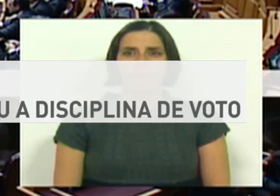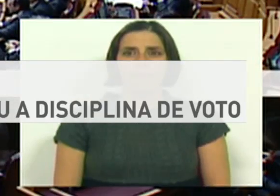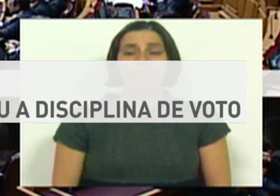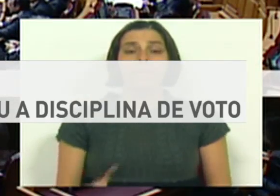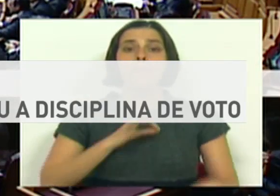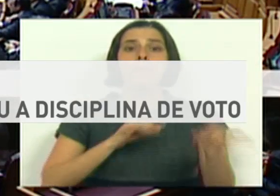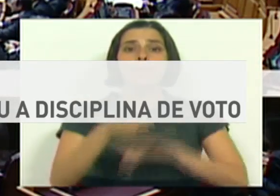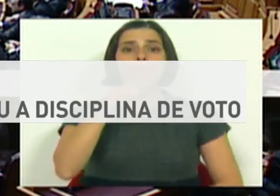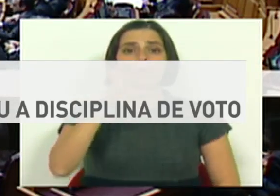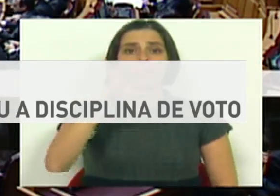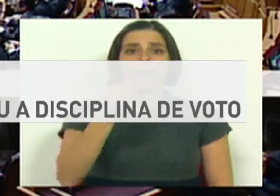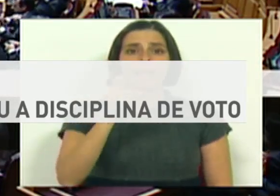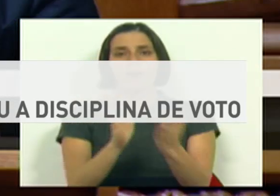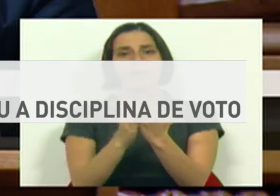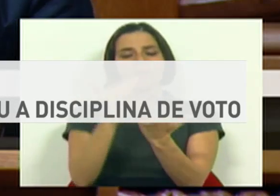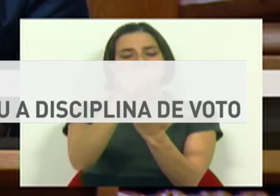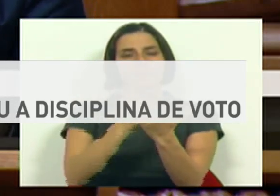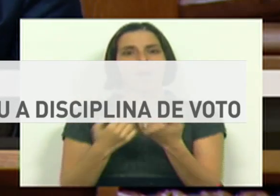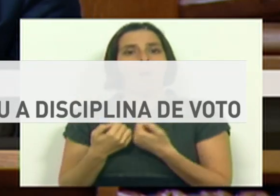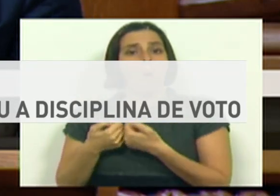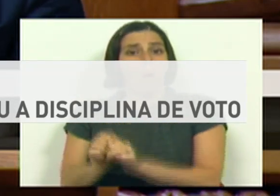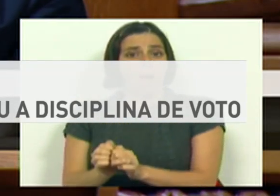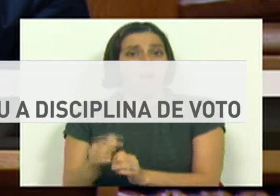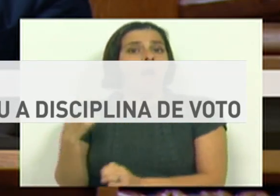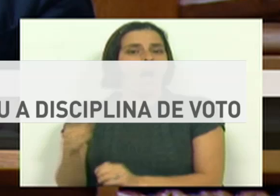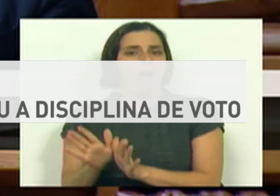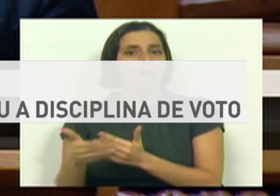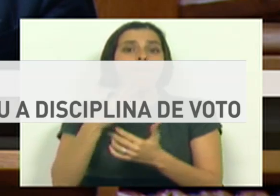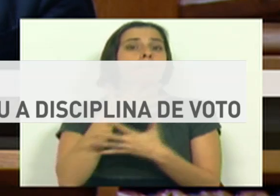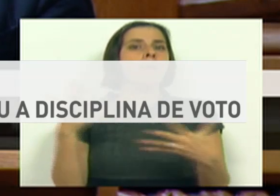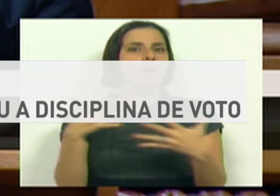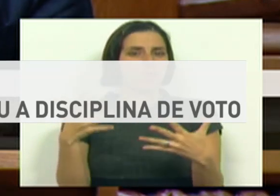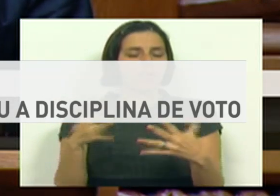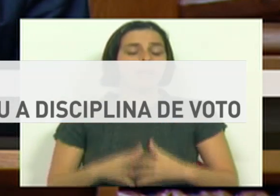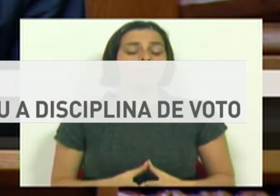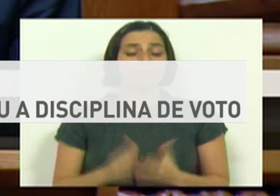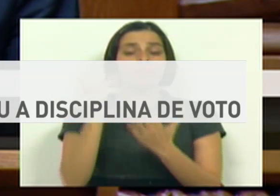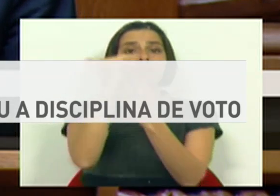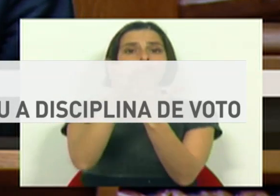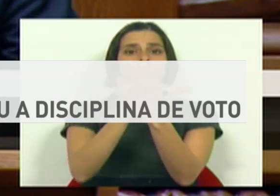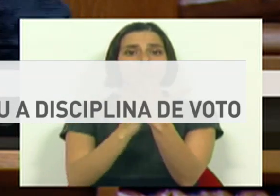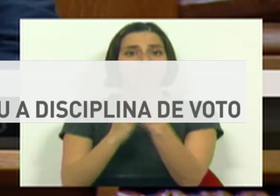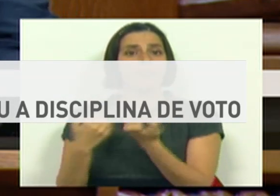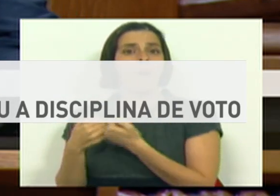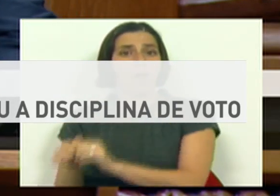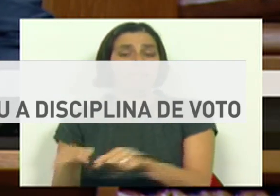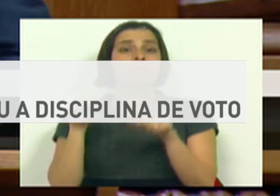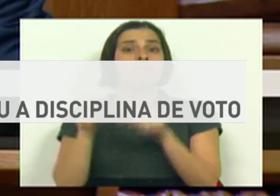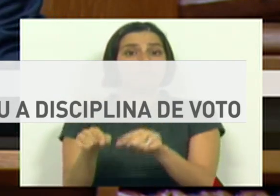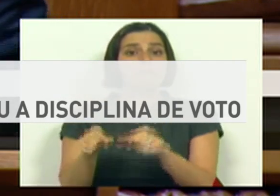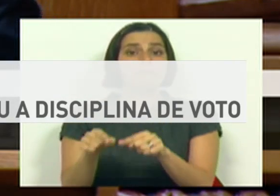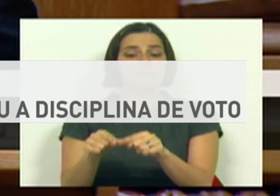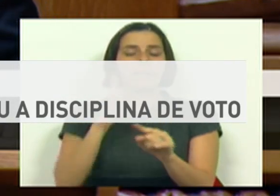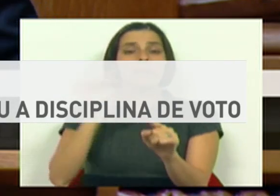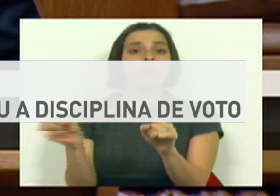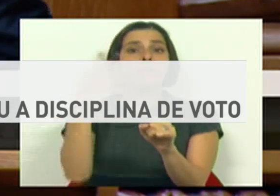revela a agenda escondida da maioria a agenda que constitui o